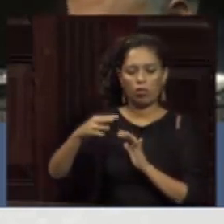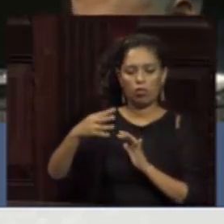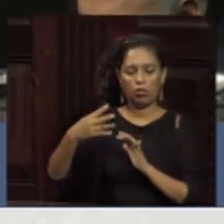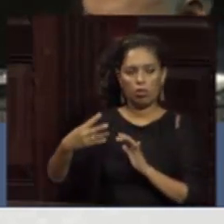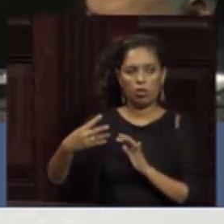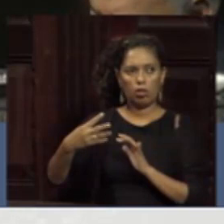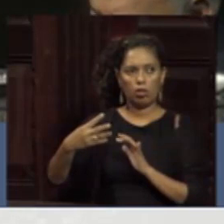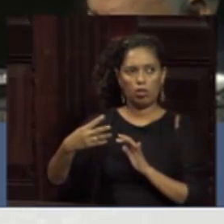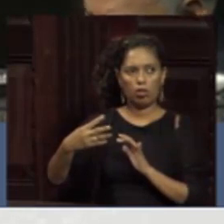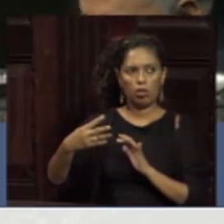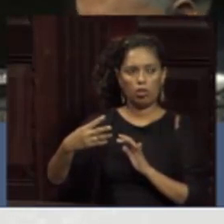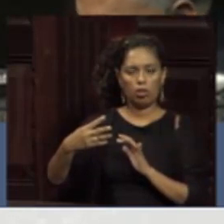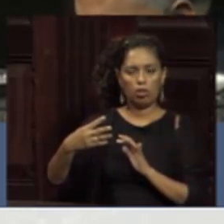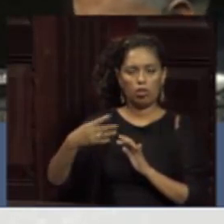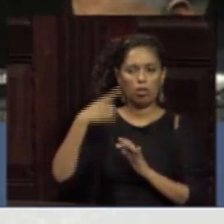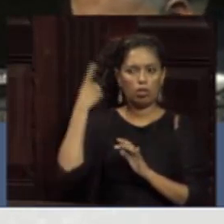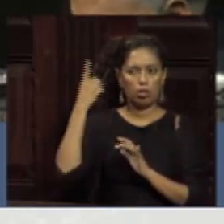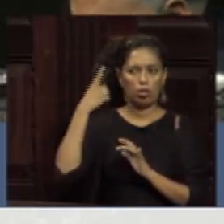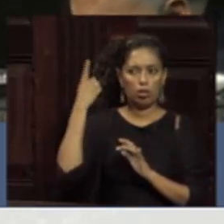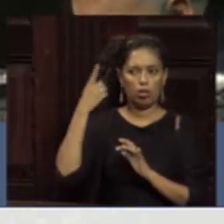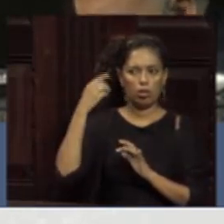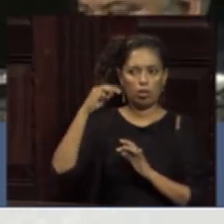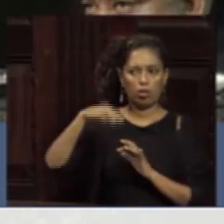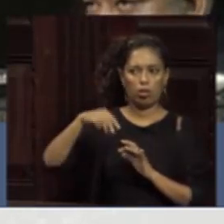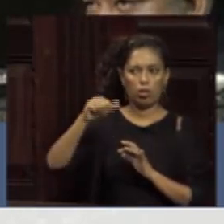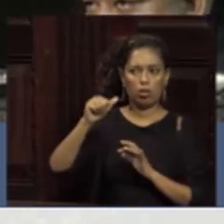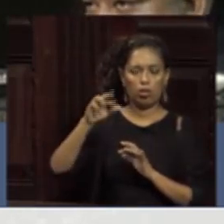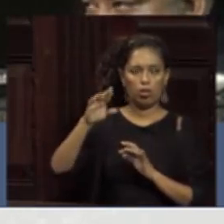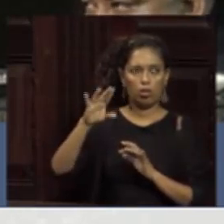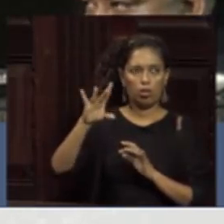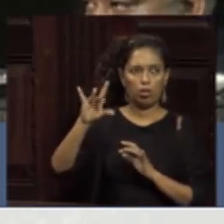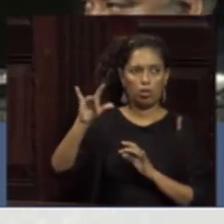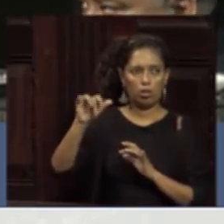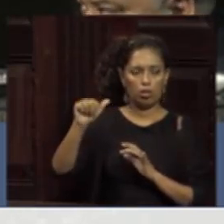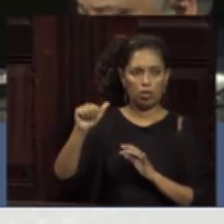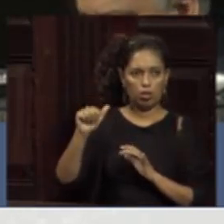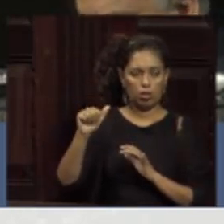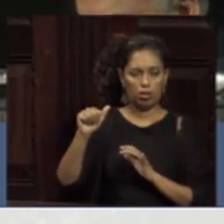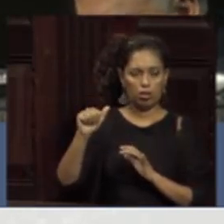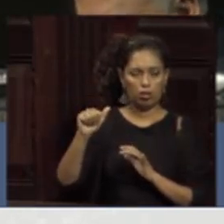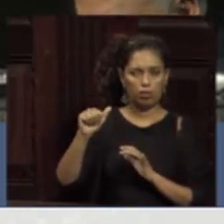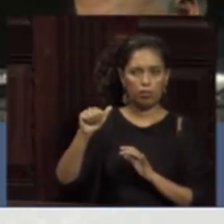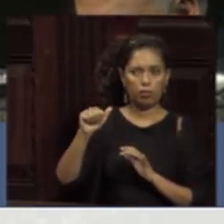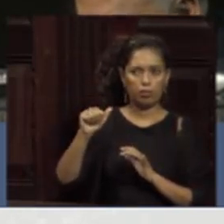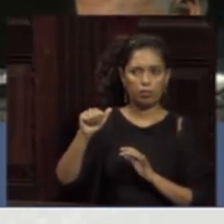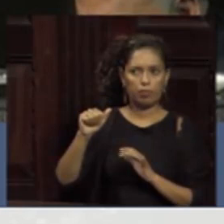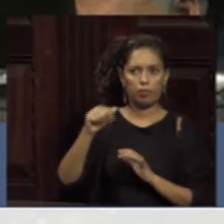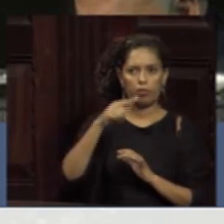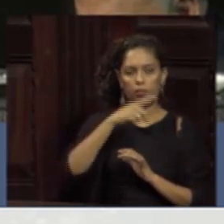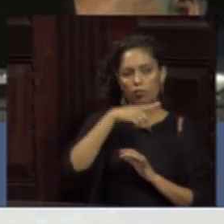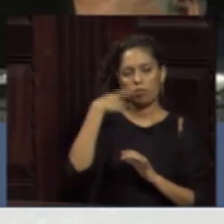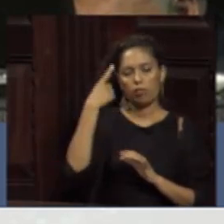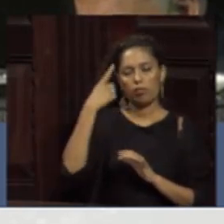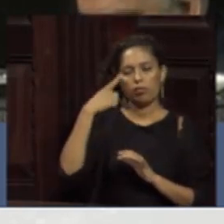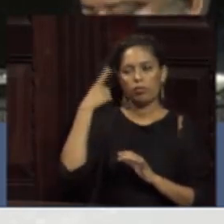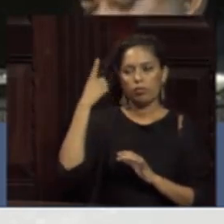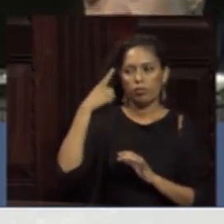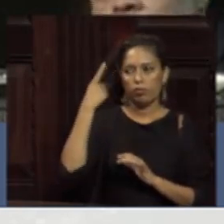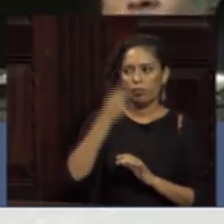794/2015, de autoria da deputada Márcia Giovanni, que dispõe sobre fiscalização e vigilância sanitária dos serviços de